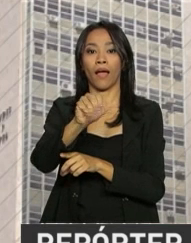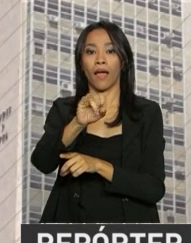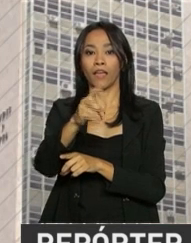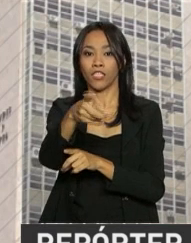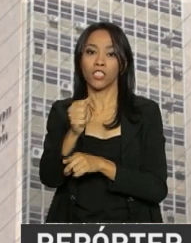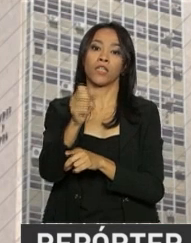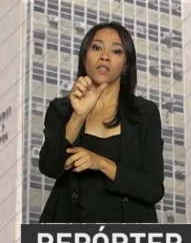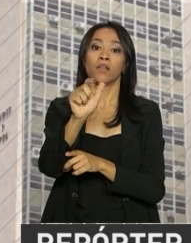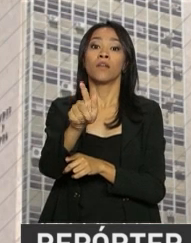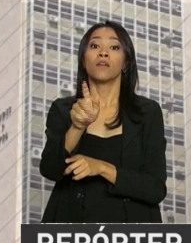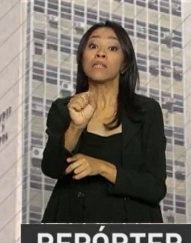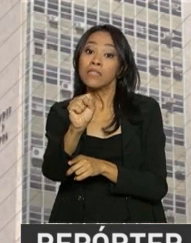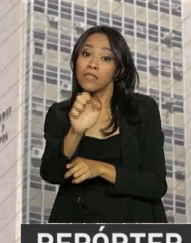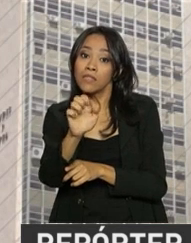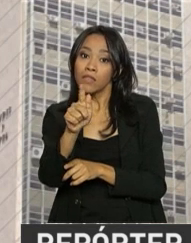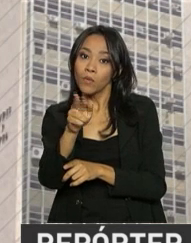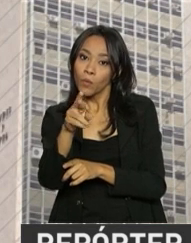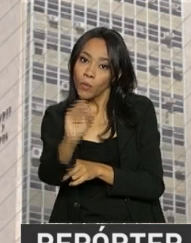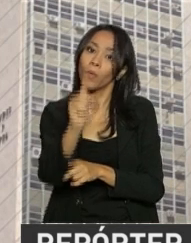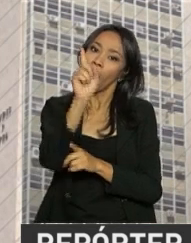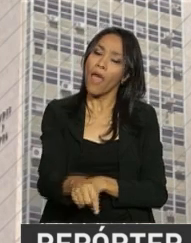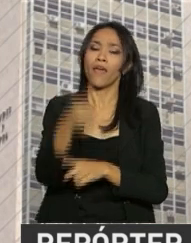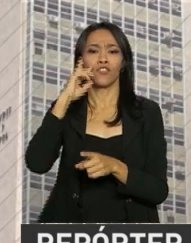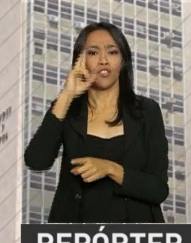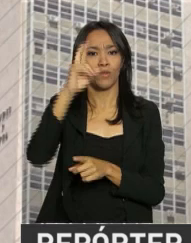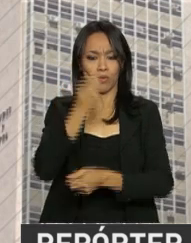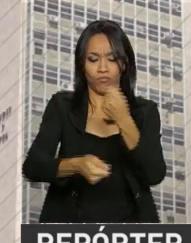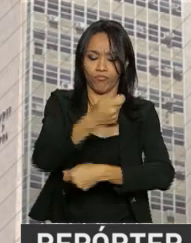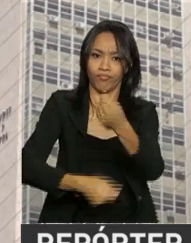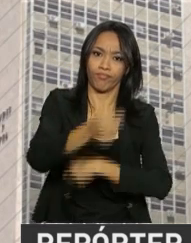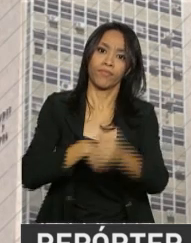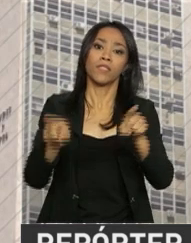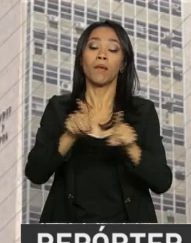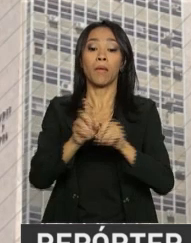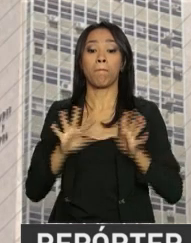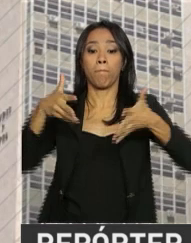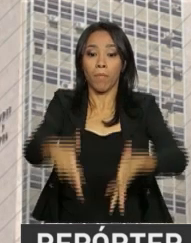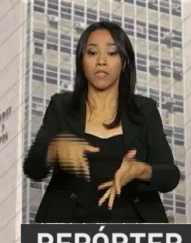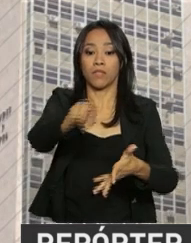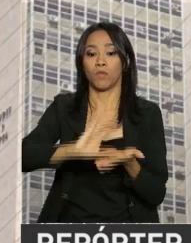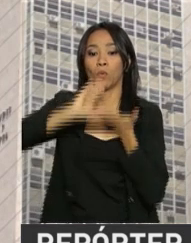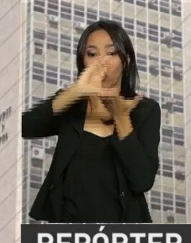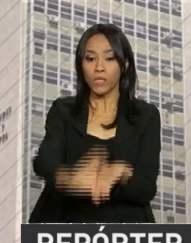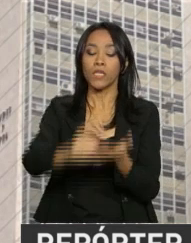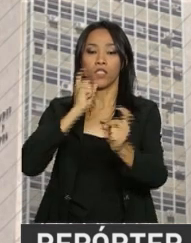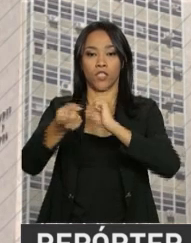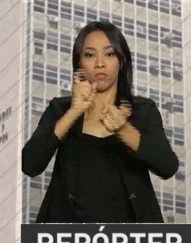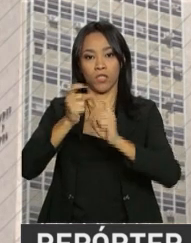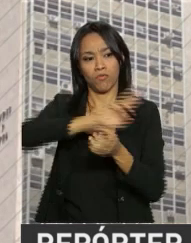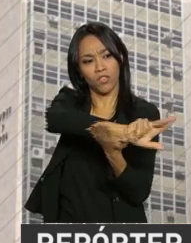Banco Mundial é consultor de empresas em Finanças e economia e membro do Conselho de administração de empresas